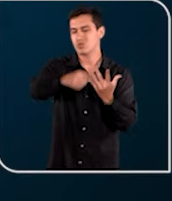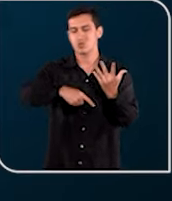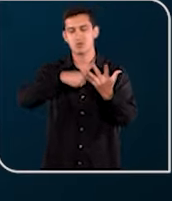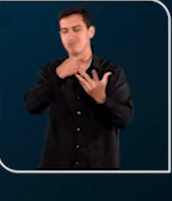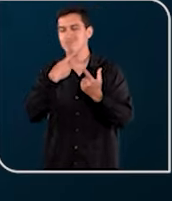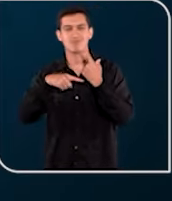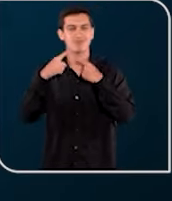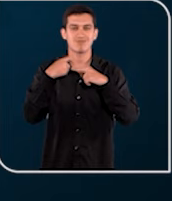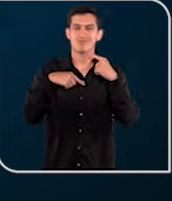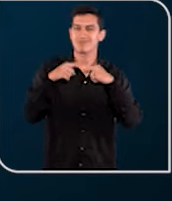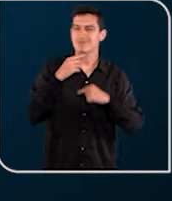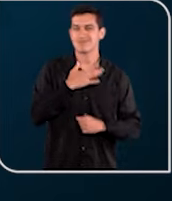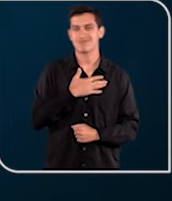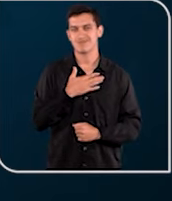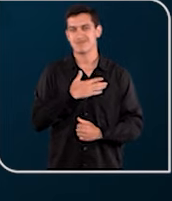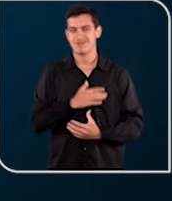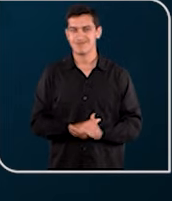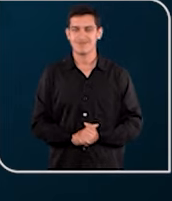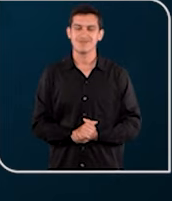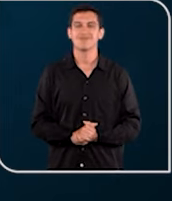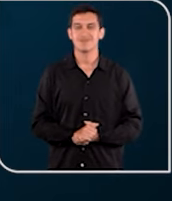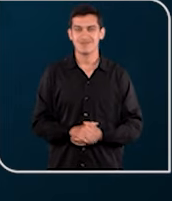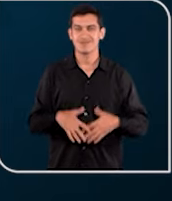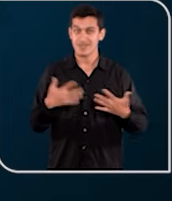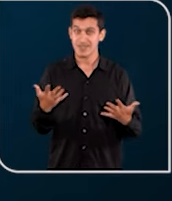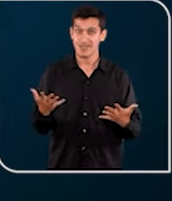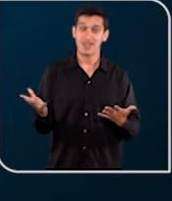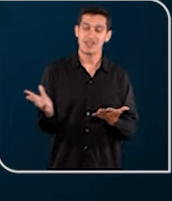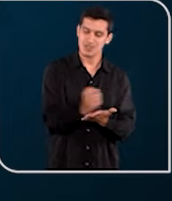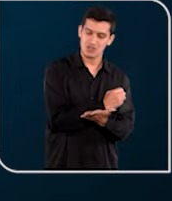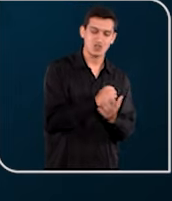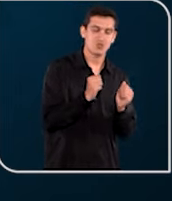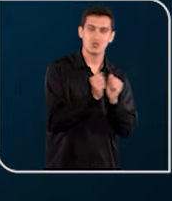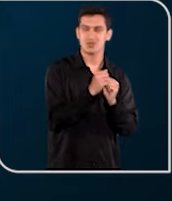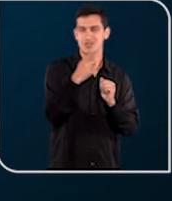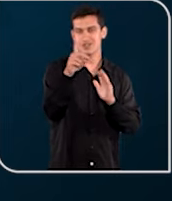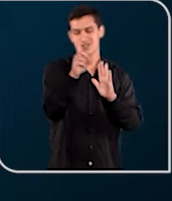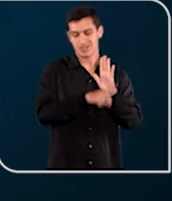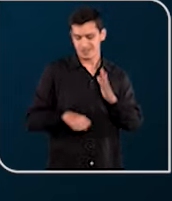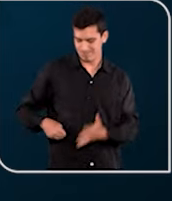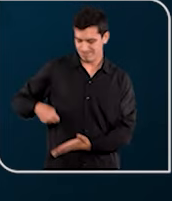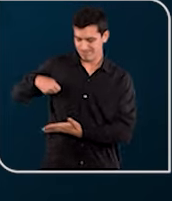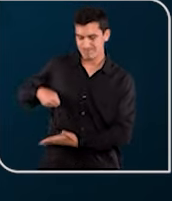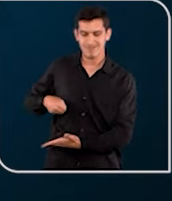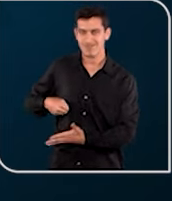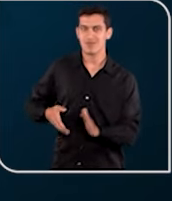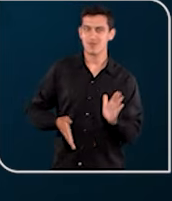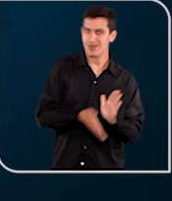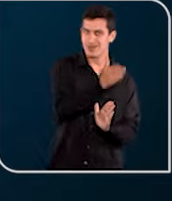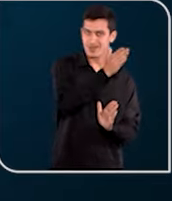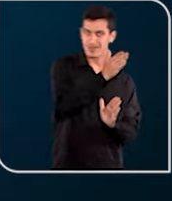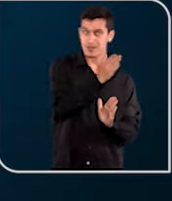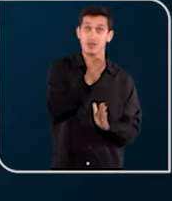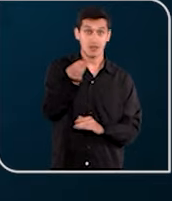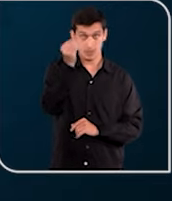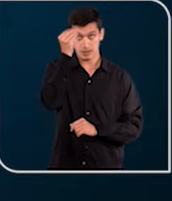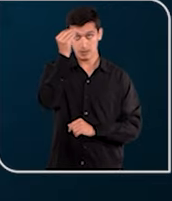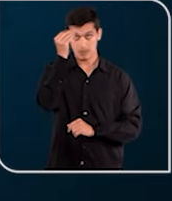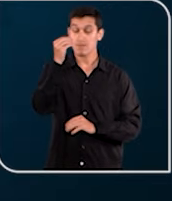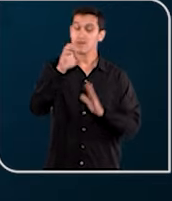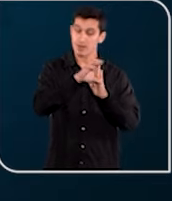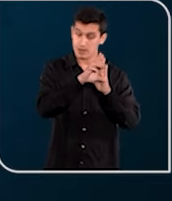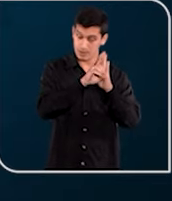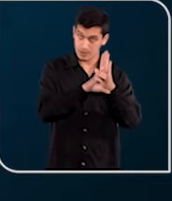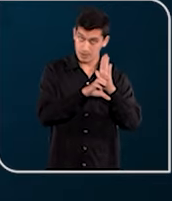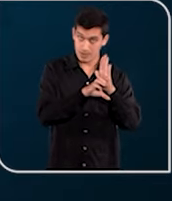sabe viajar e Conhecer tudo então leve o seu direito na bagagem e divirta-se e guarda essa se tem